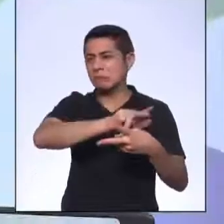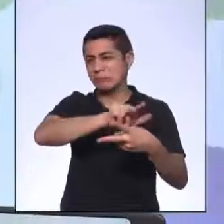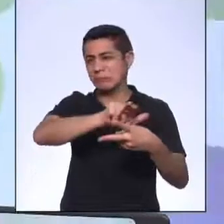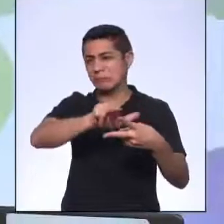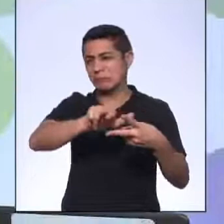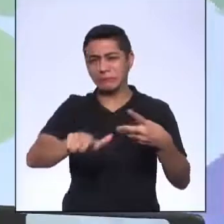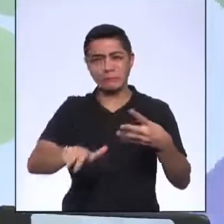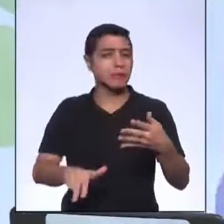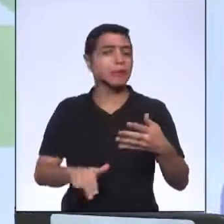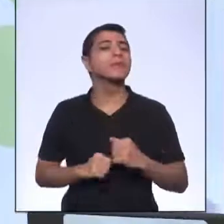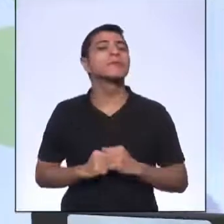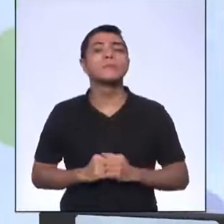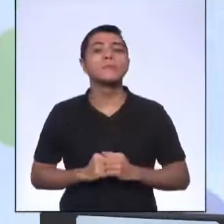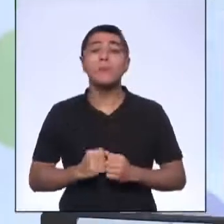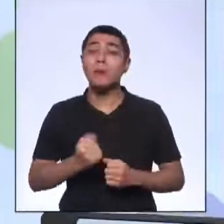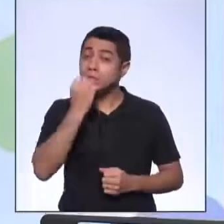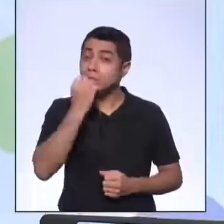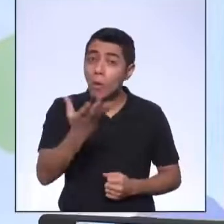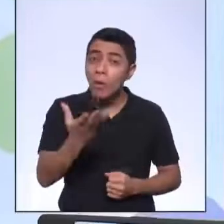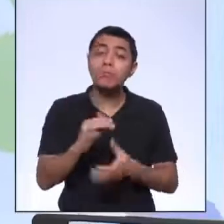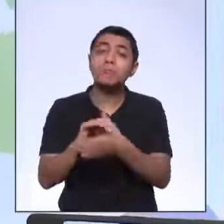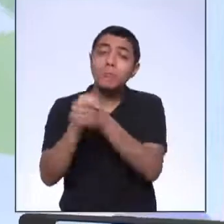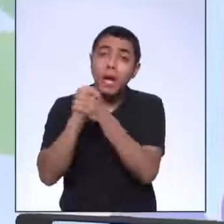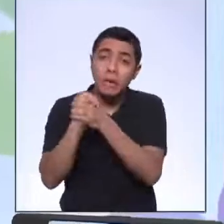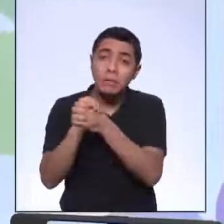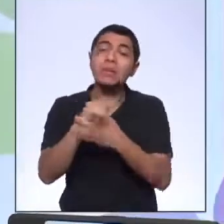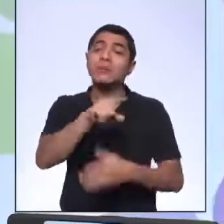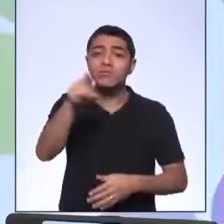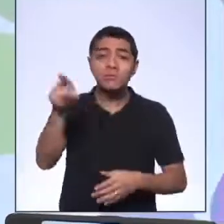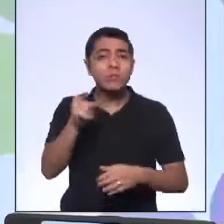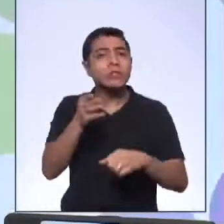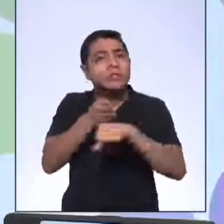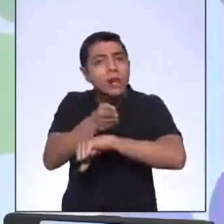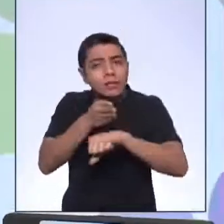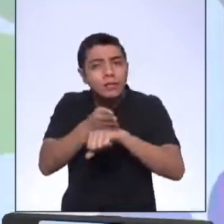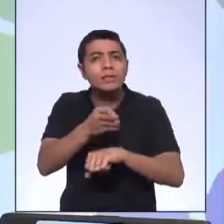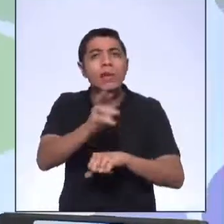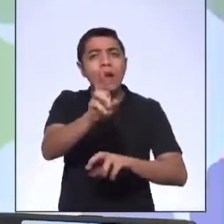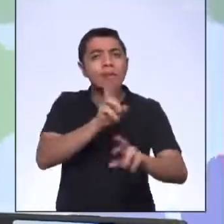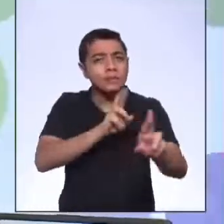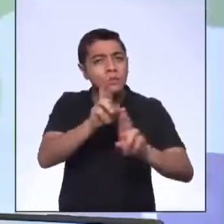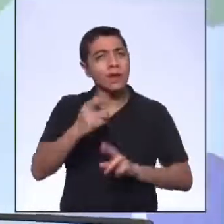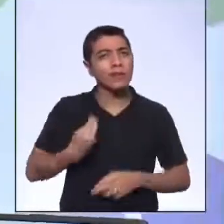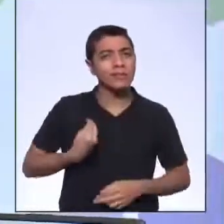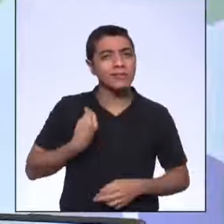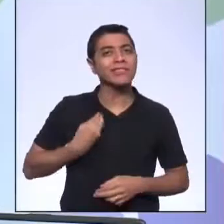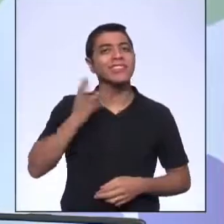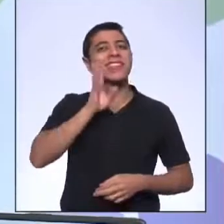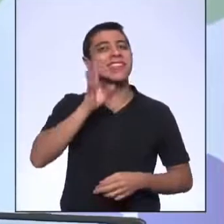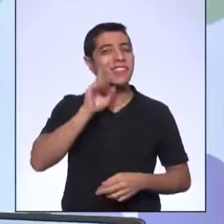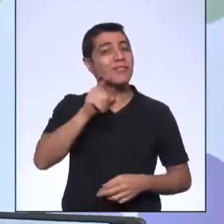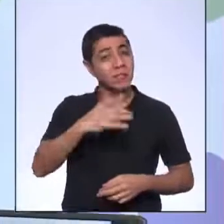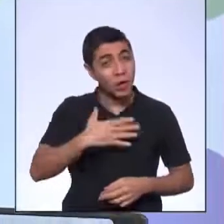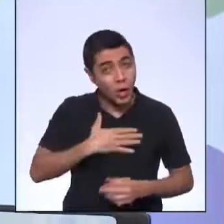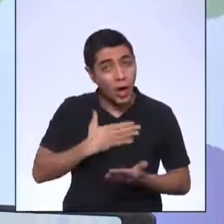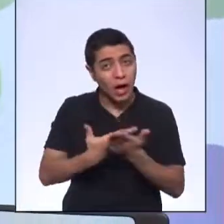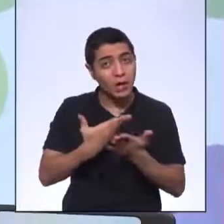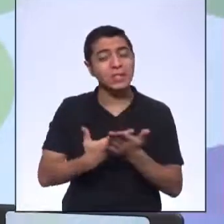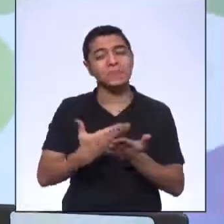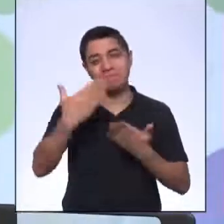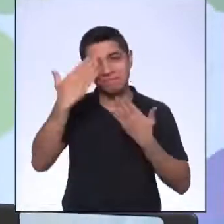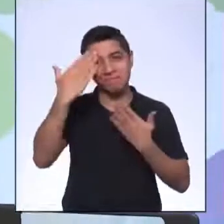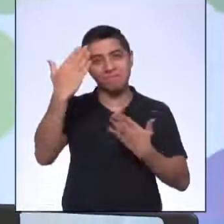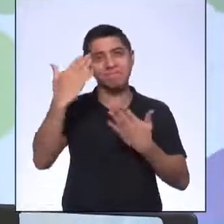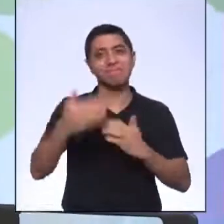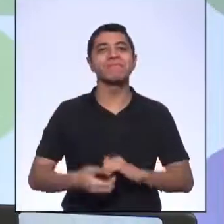pelas participações aí no chat neve que vocês estão muito ativos muito legal isso né ver que vocês estão precisando nossa aula então